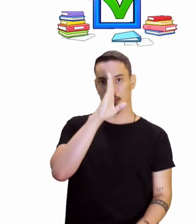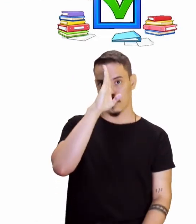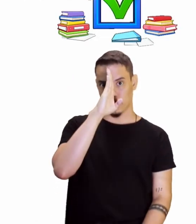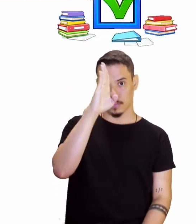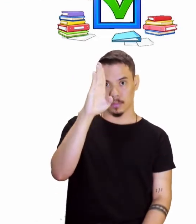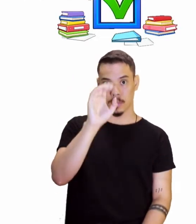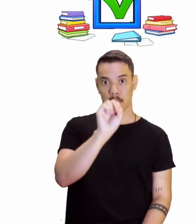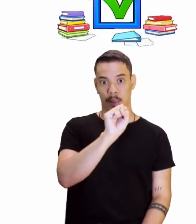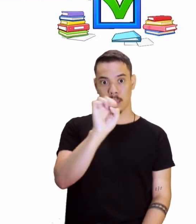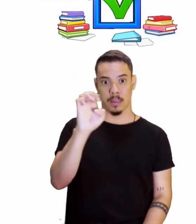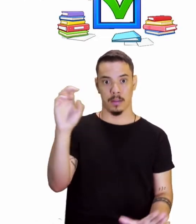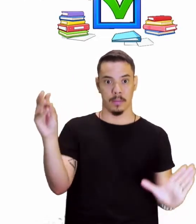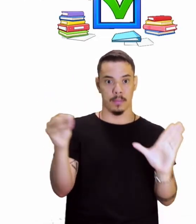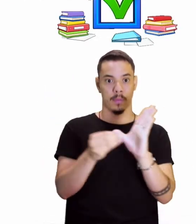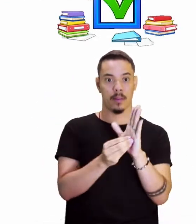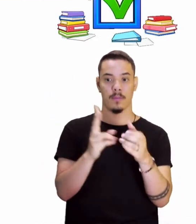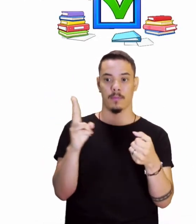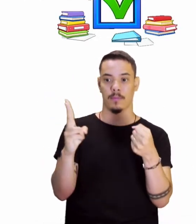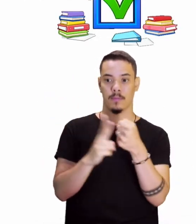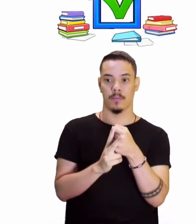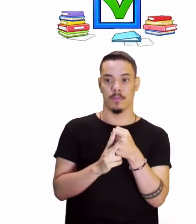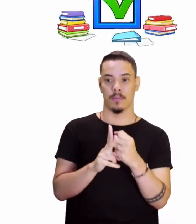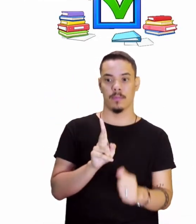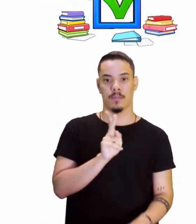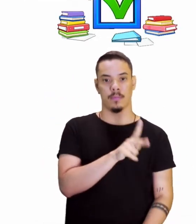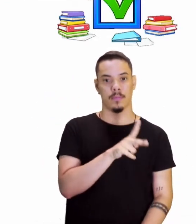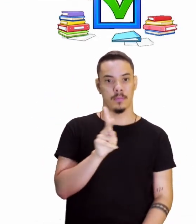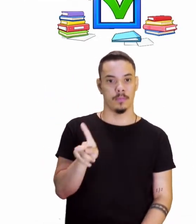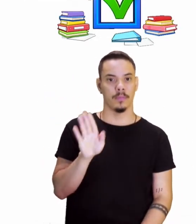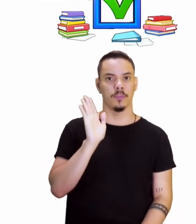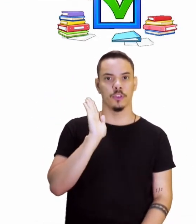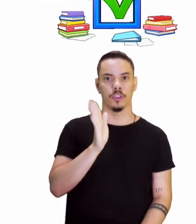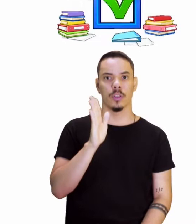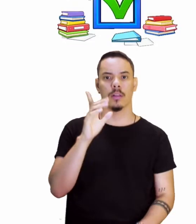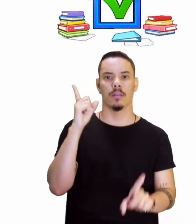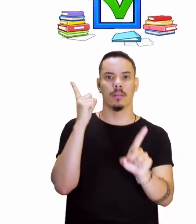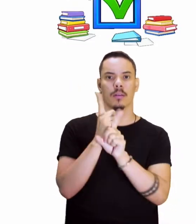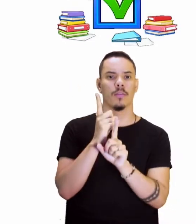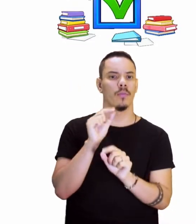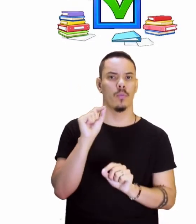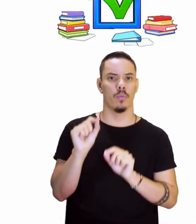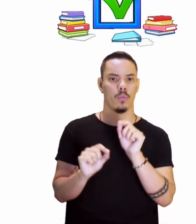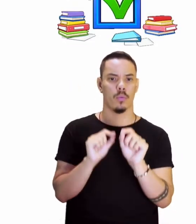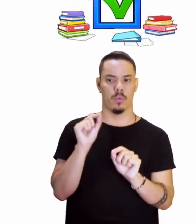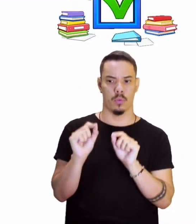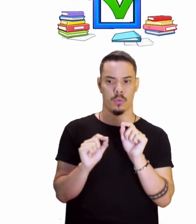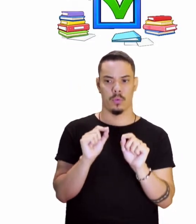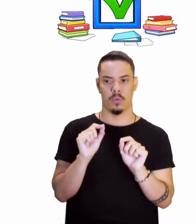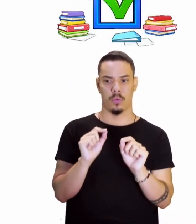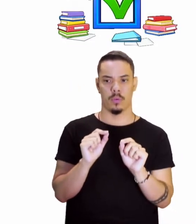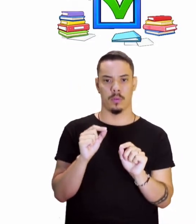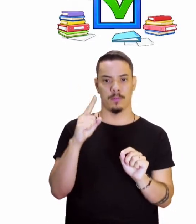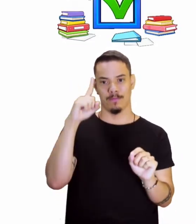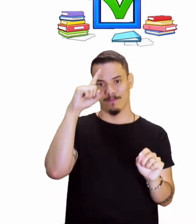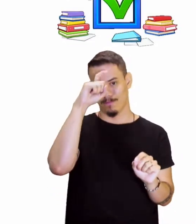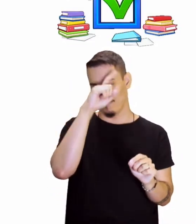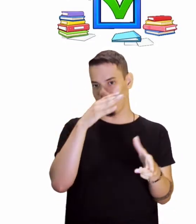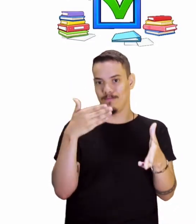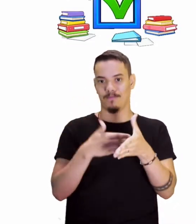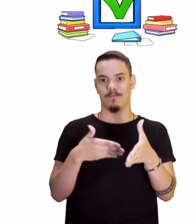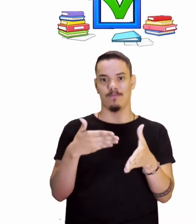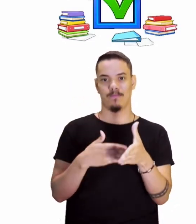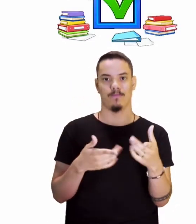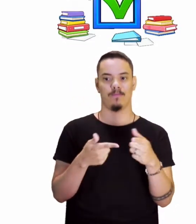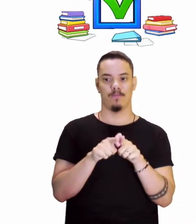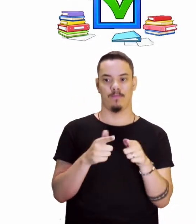no verbo, os professores identificaram. Identificaram o quê? As dificuldades de